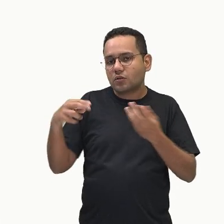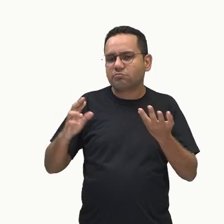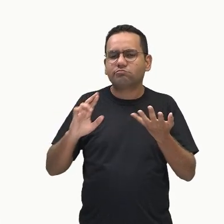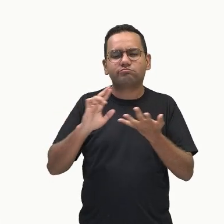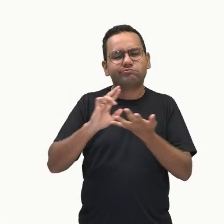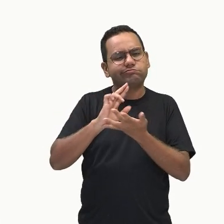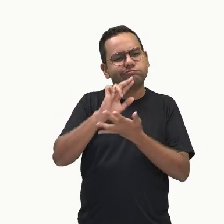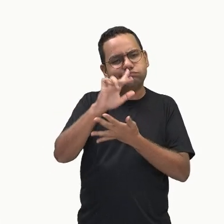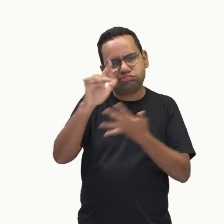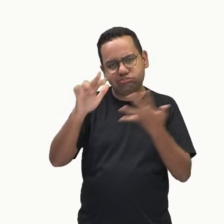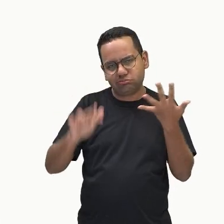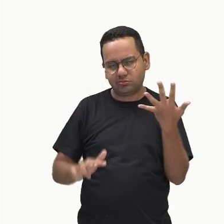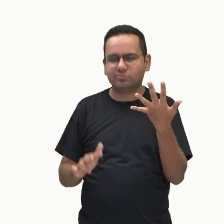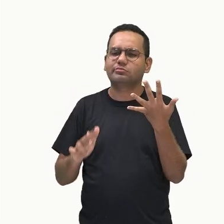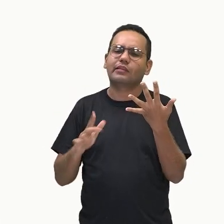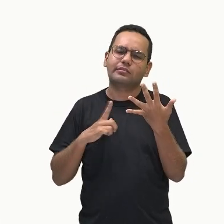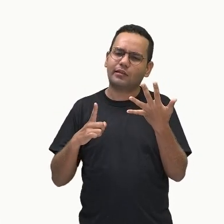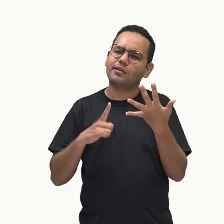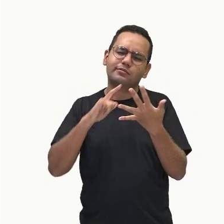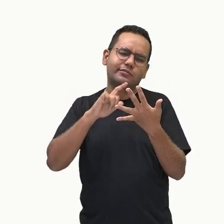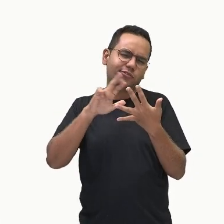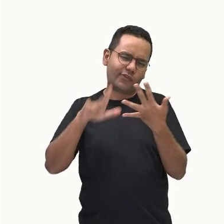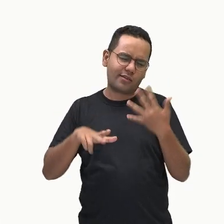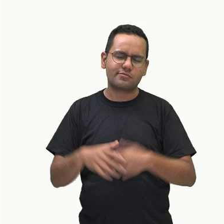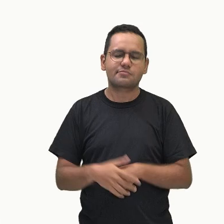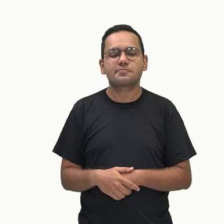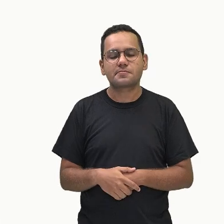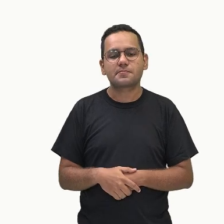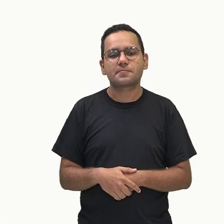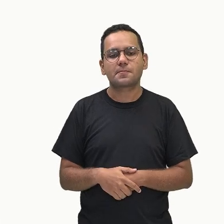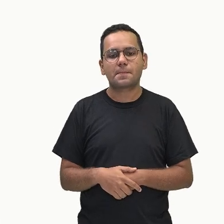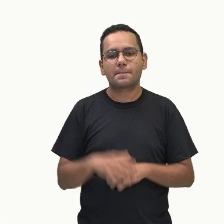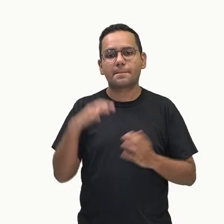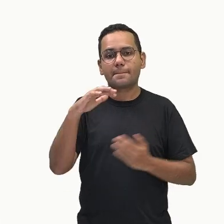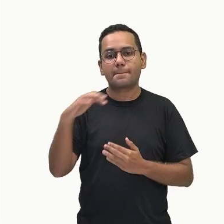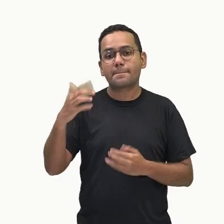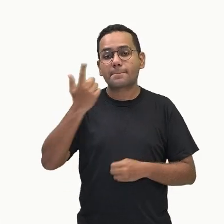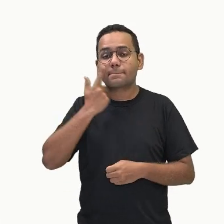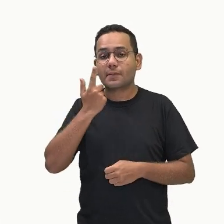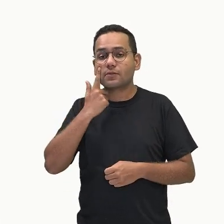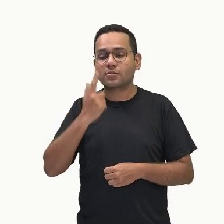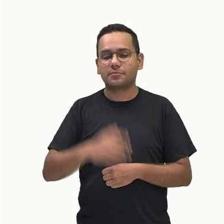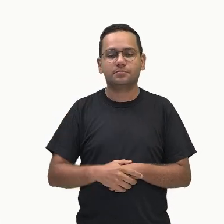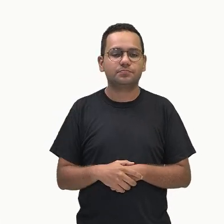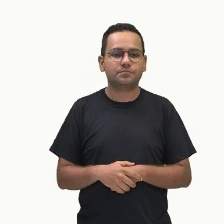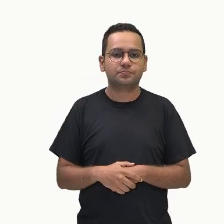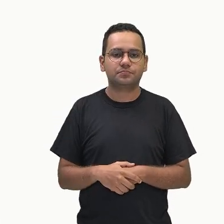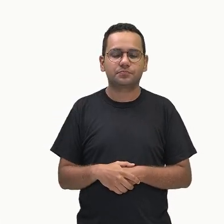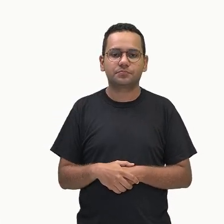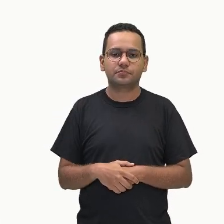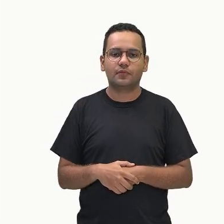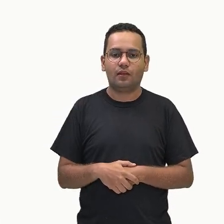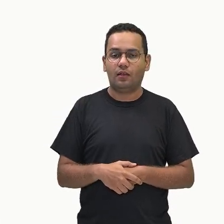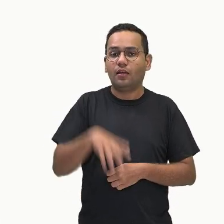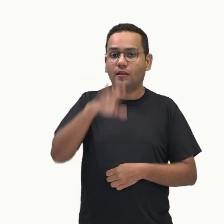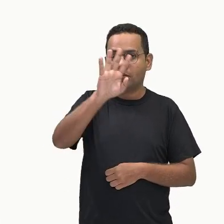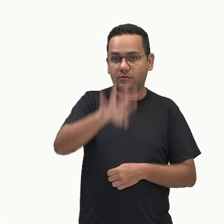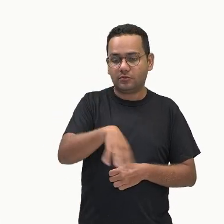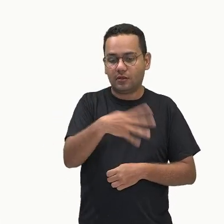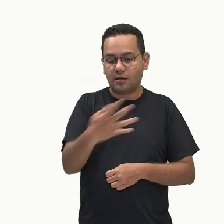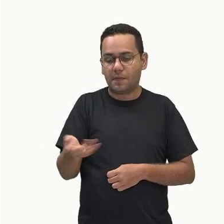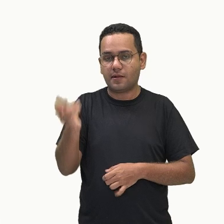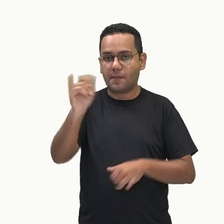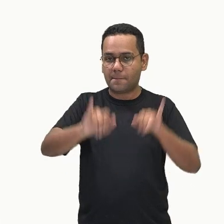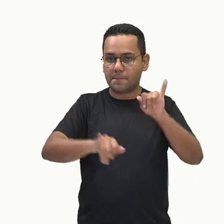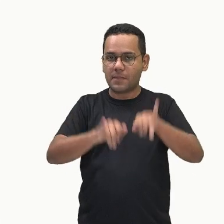poderia citar vários exemplos. E na tabela periódica que eu apresento nesse momento para vocês, a gente apresenta